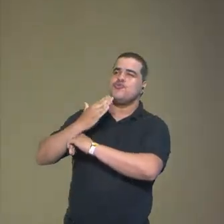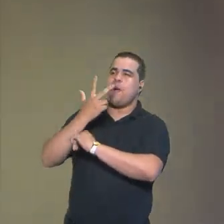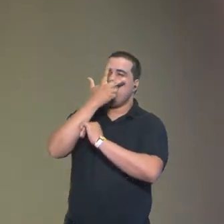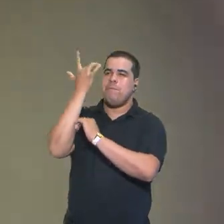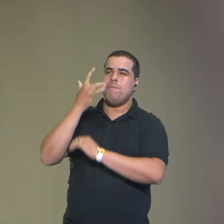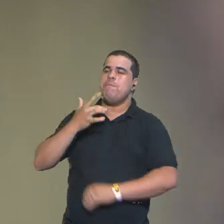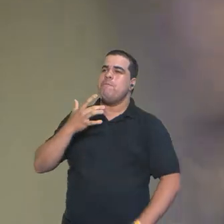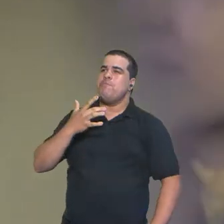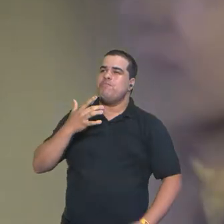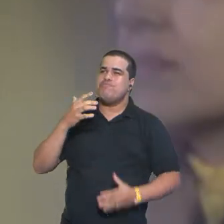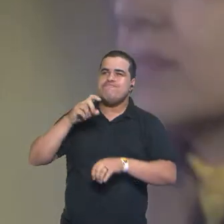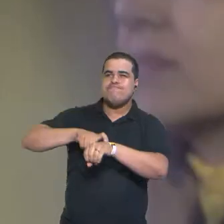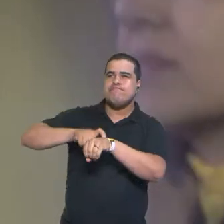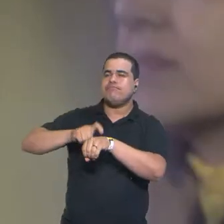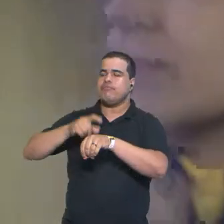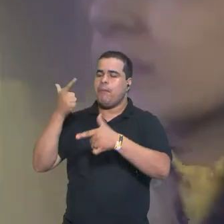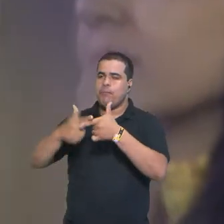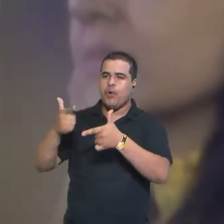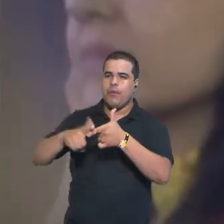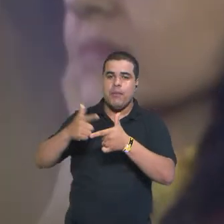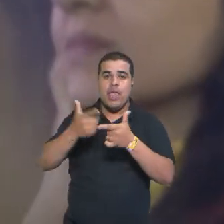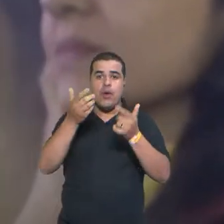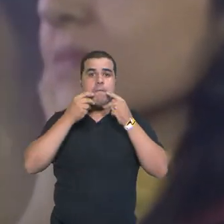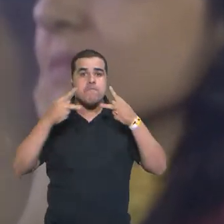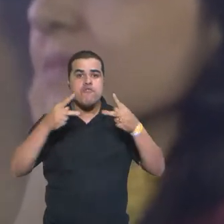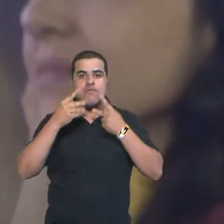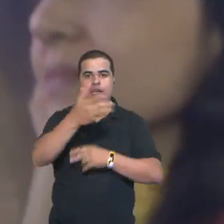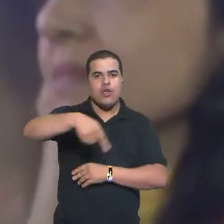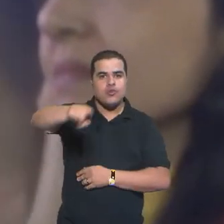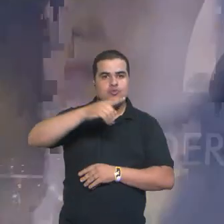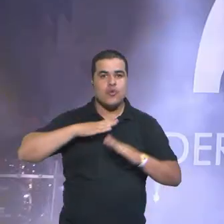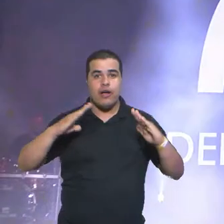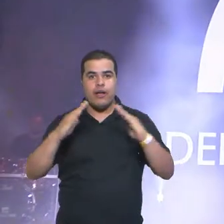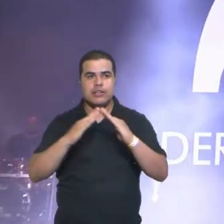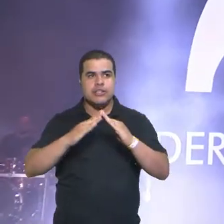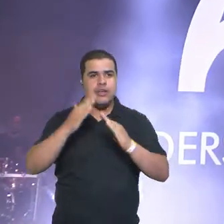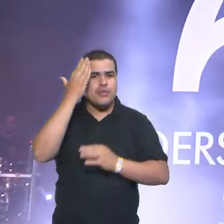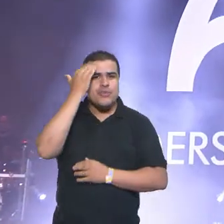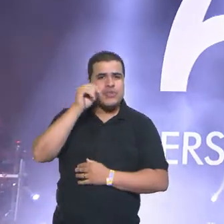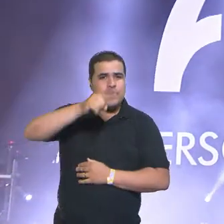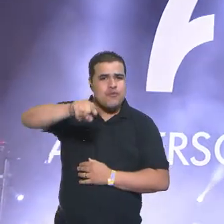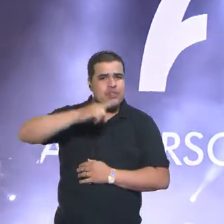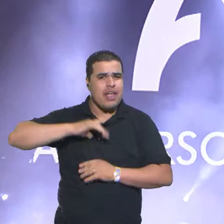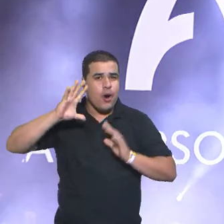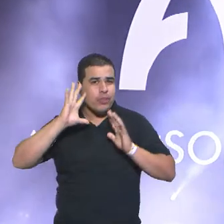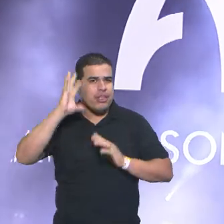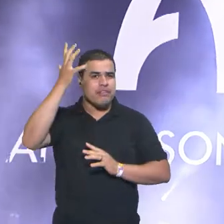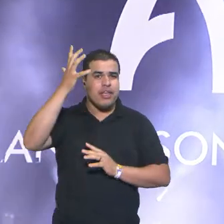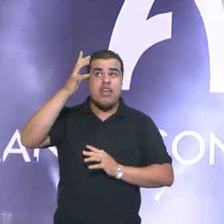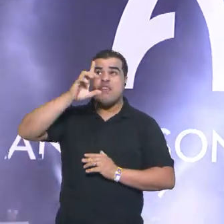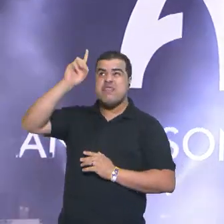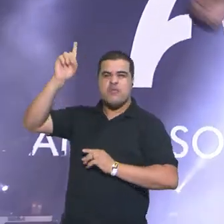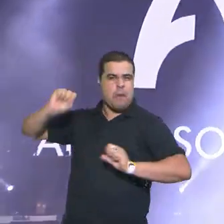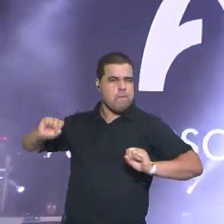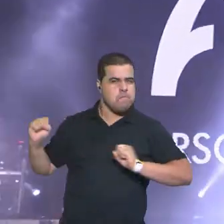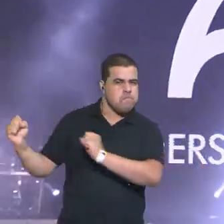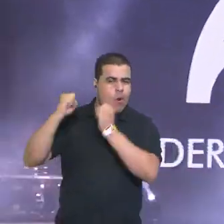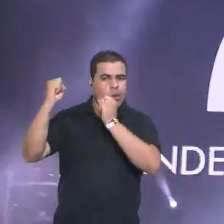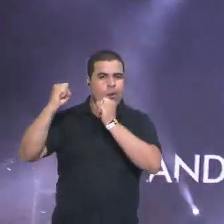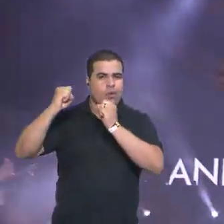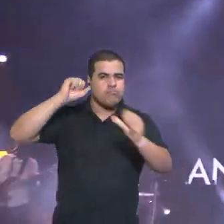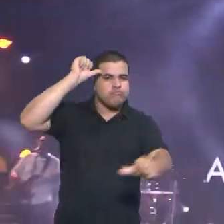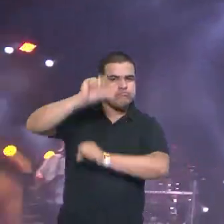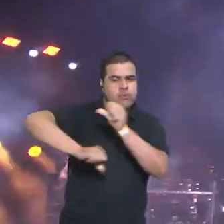e eu vim profetizar para tua casa eu não sei o que você está passando mas eu quero te dizer que o teu Deus é poderoso para mudar o quadro